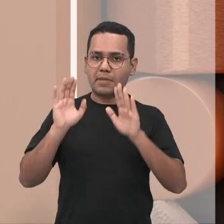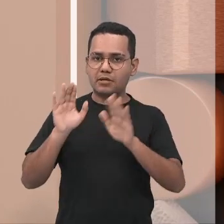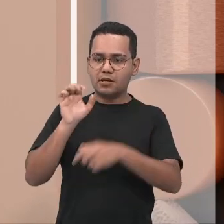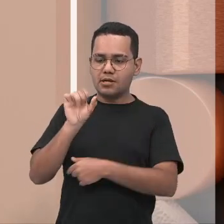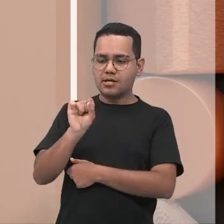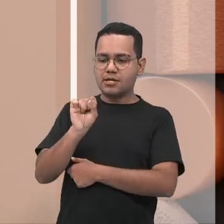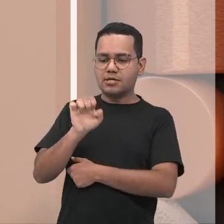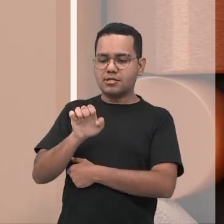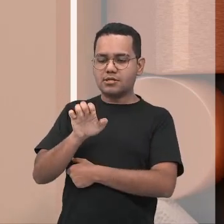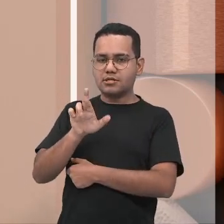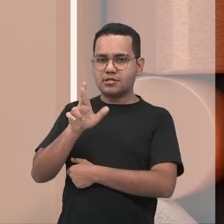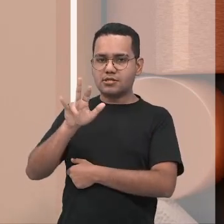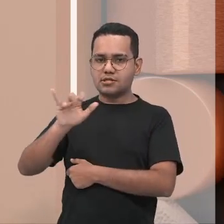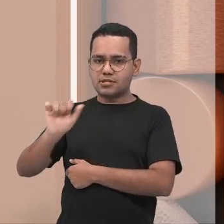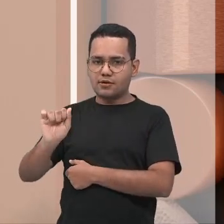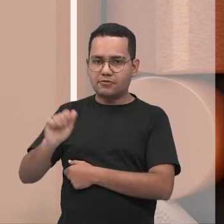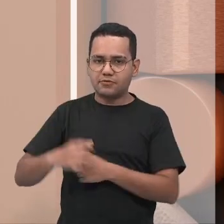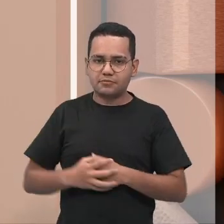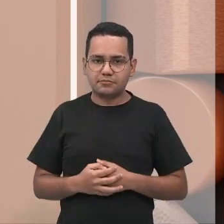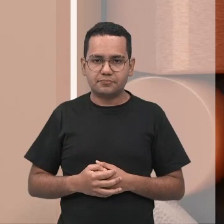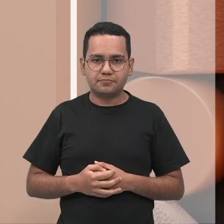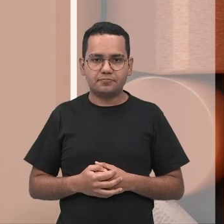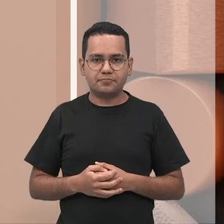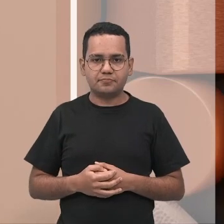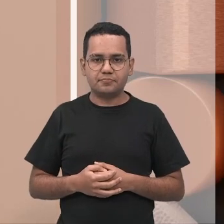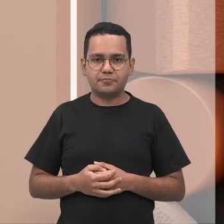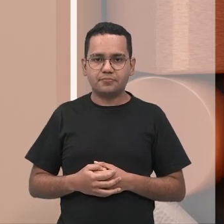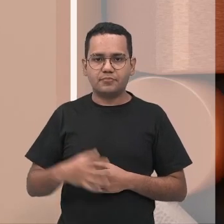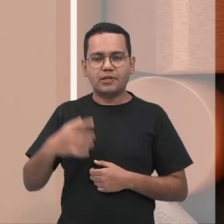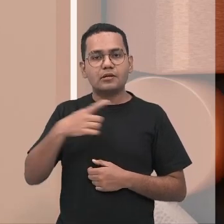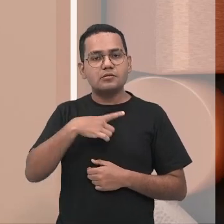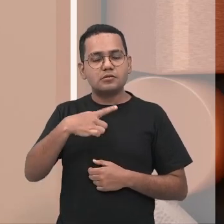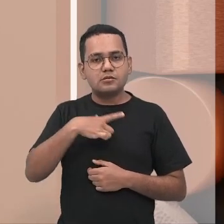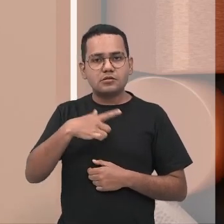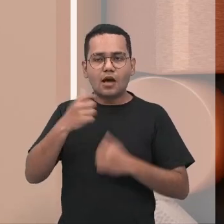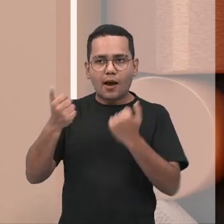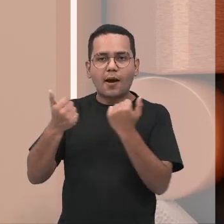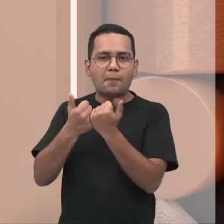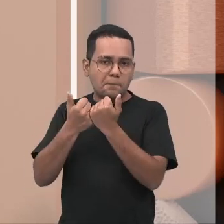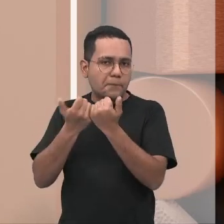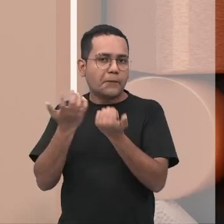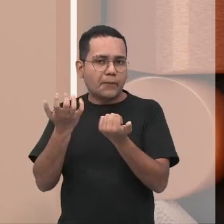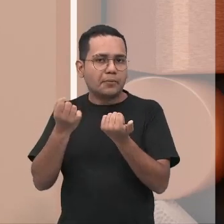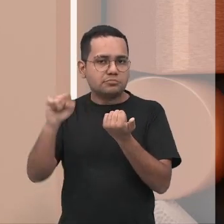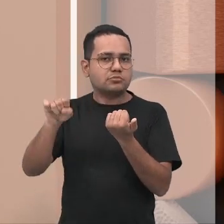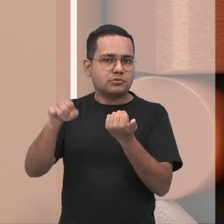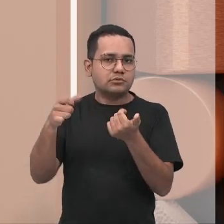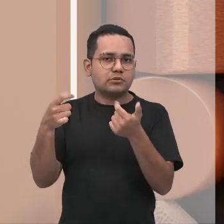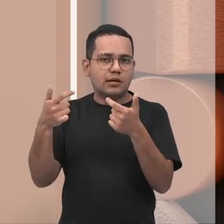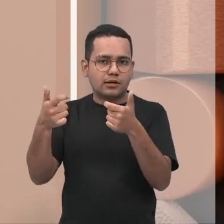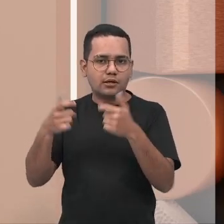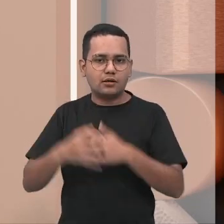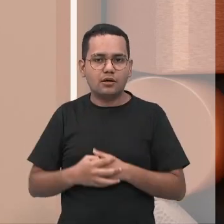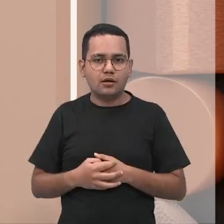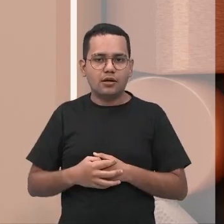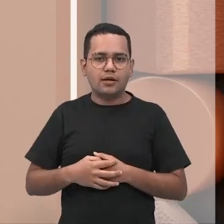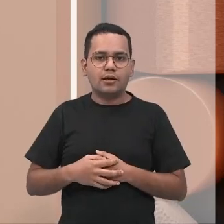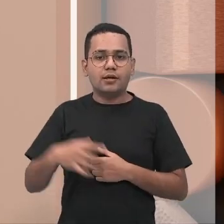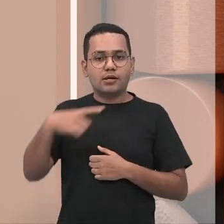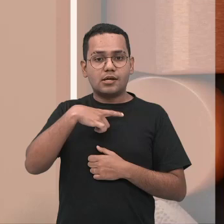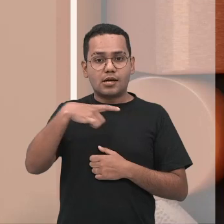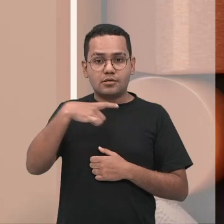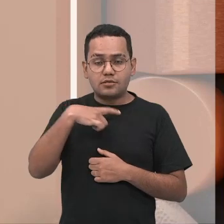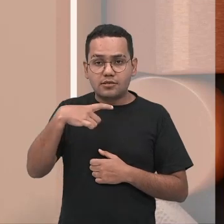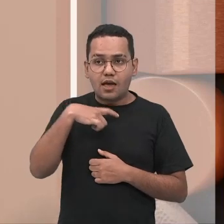aliada das potências ali que estavam em conflito, esse episódio acabou desencadeando uma reação